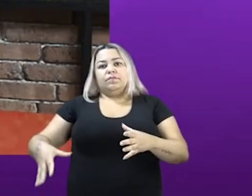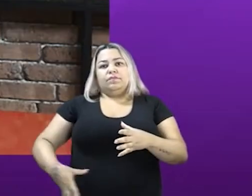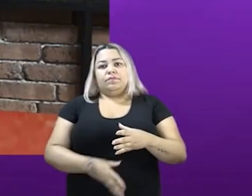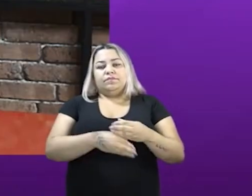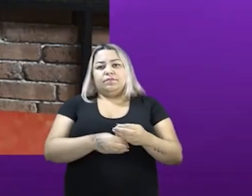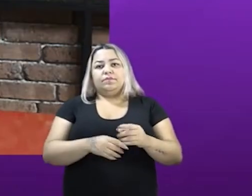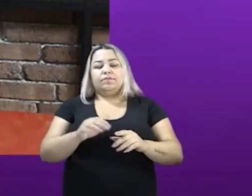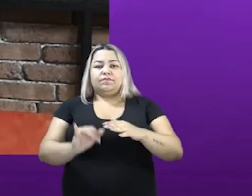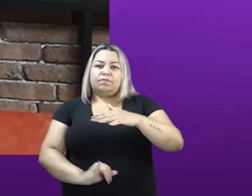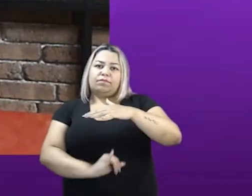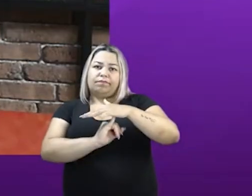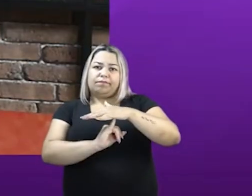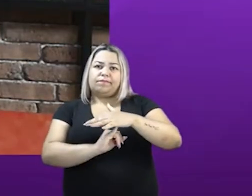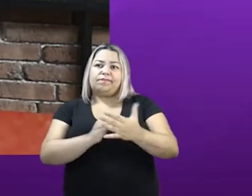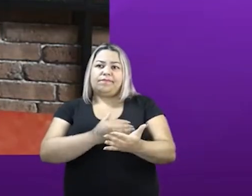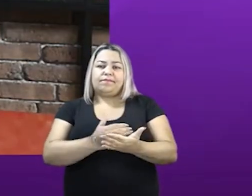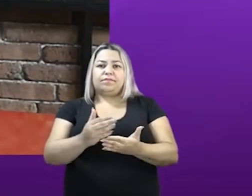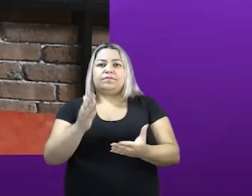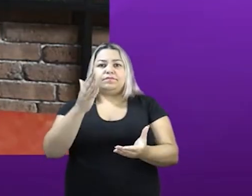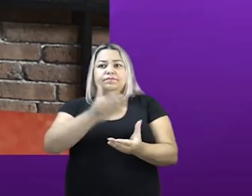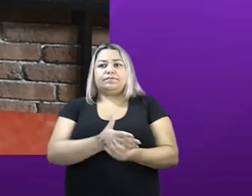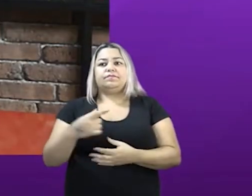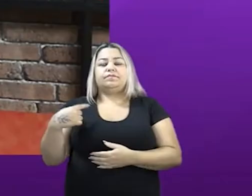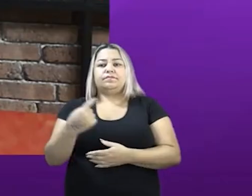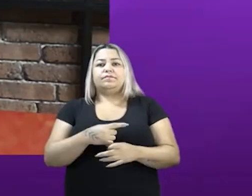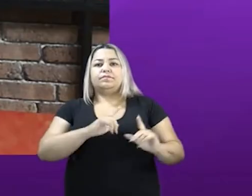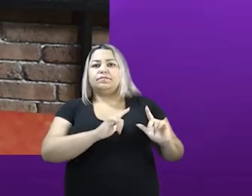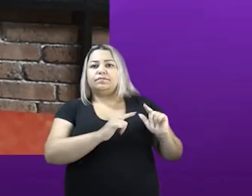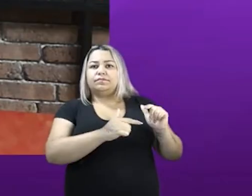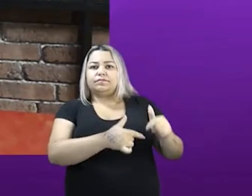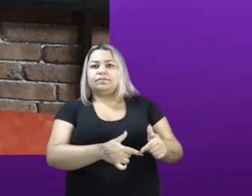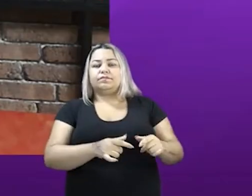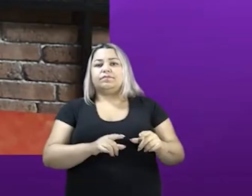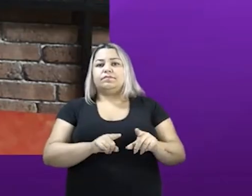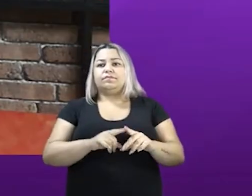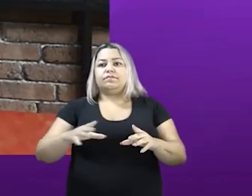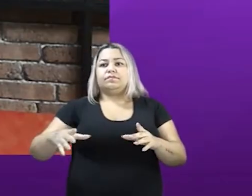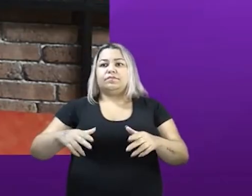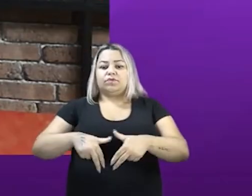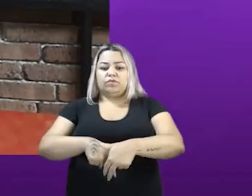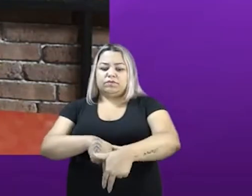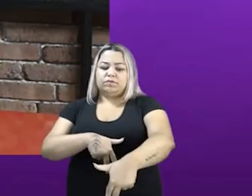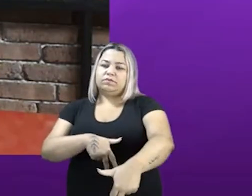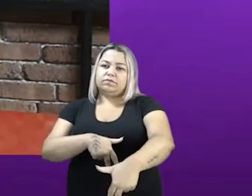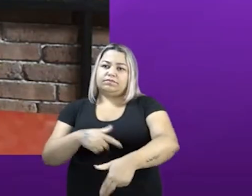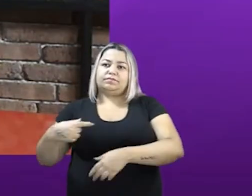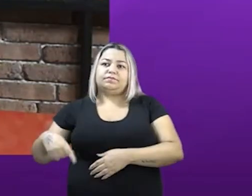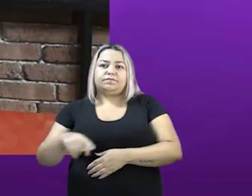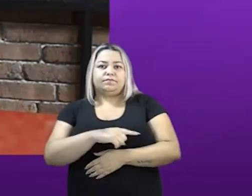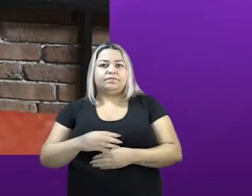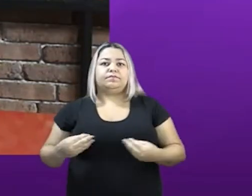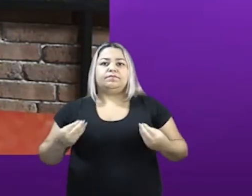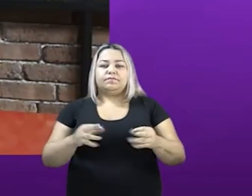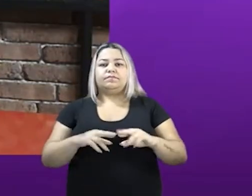inserido ali institucionalmente, iniciar processos do que os nossos ancestrais já nos trouxeram, né? A necessidade do aquilombamento, né? De a gente se